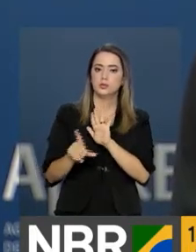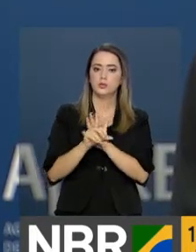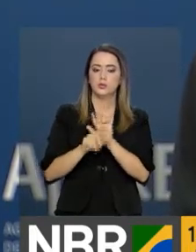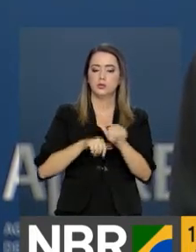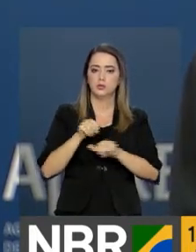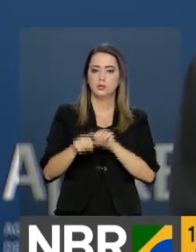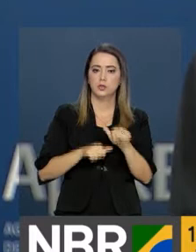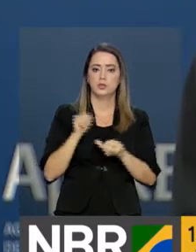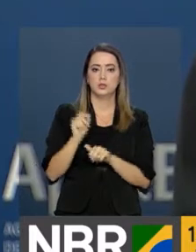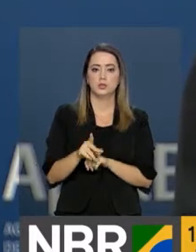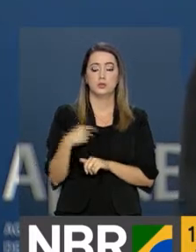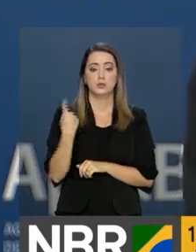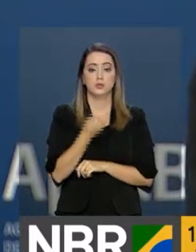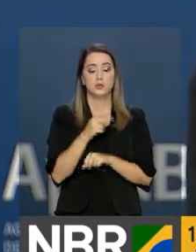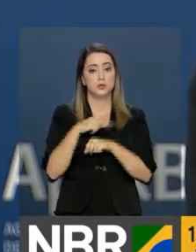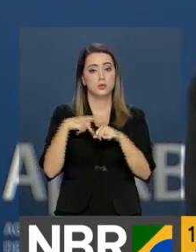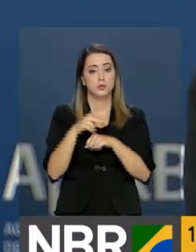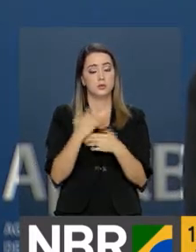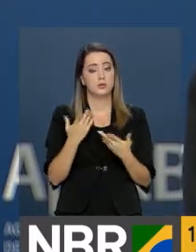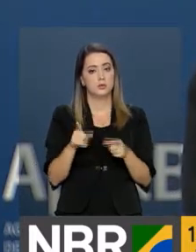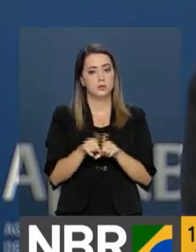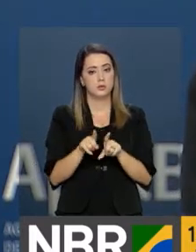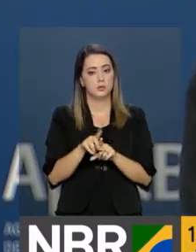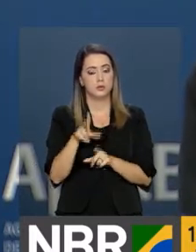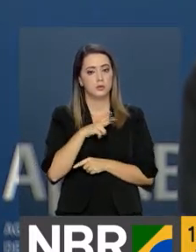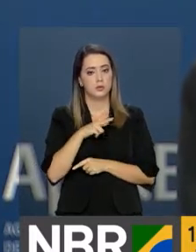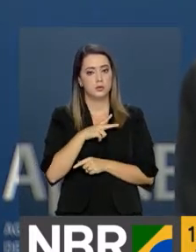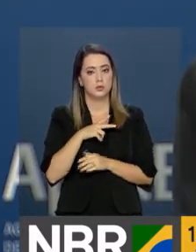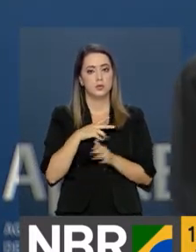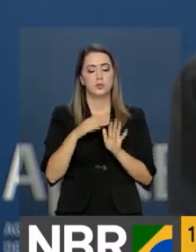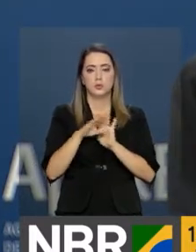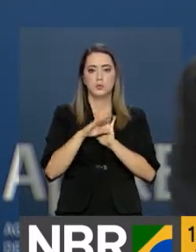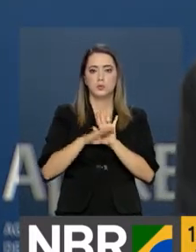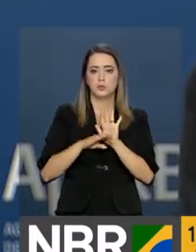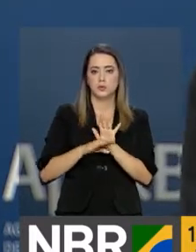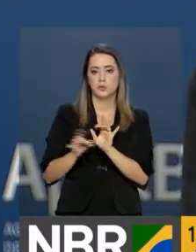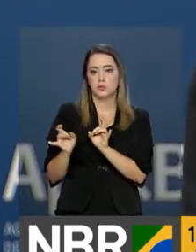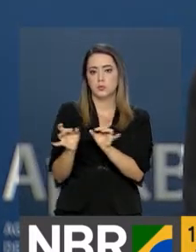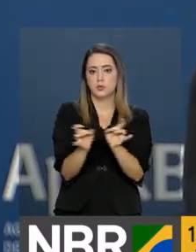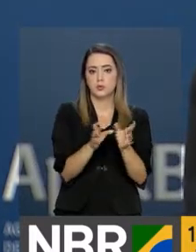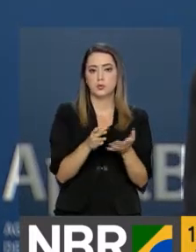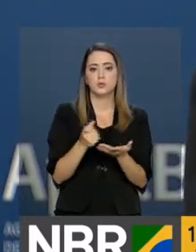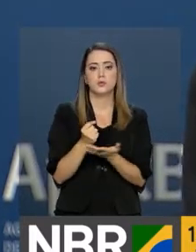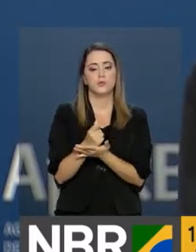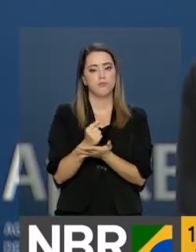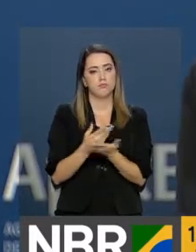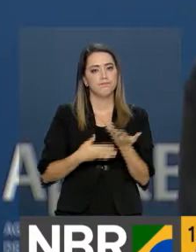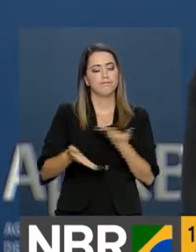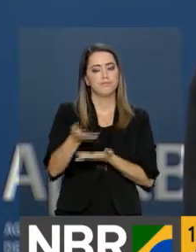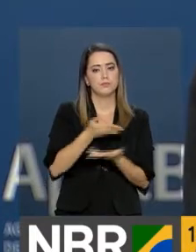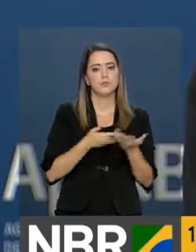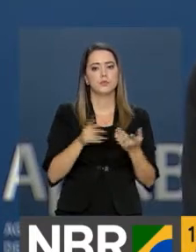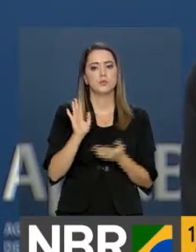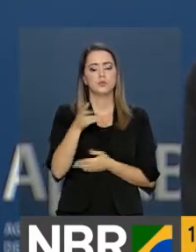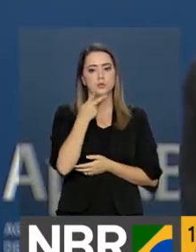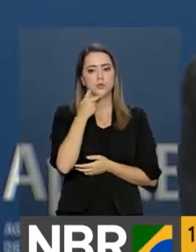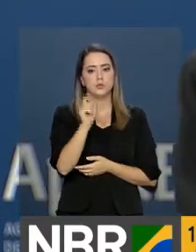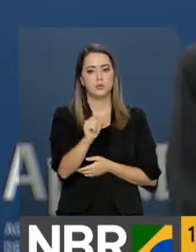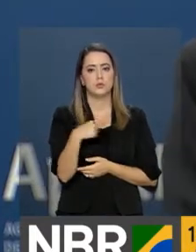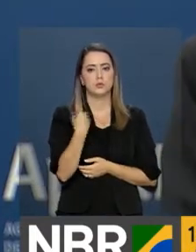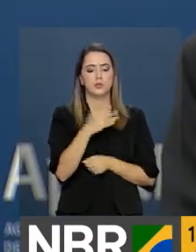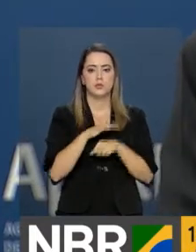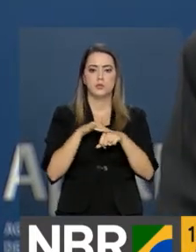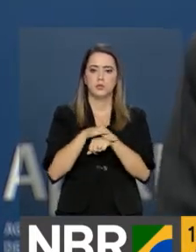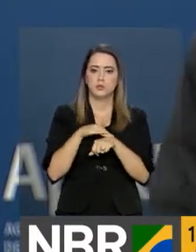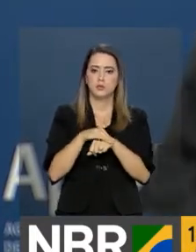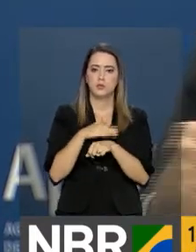reformas no nosso país e, no particular, um programa de concessões e privatizações, como lhe falei há pouco na nossa